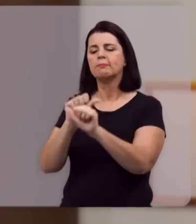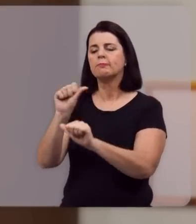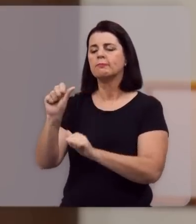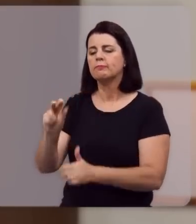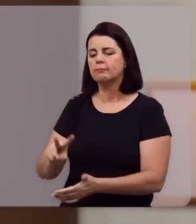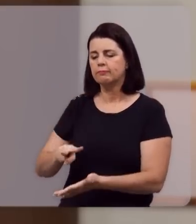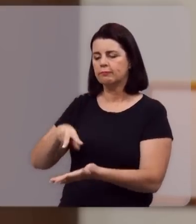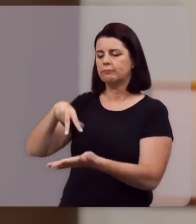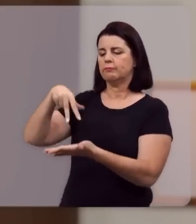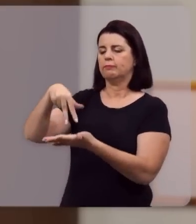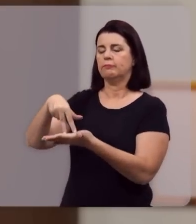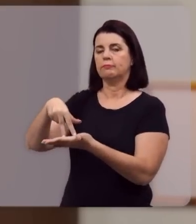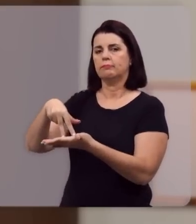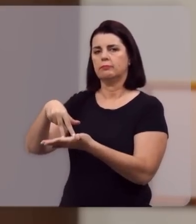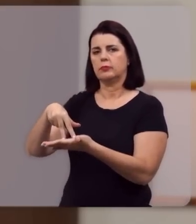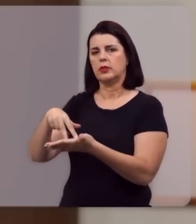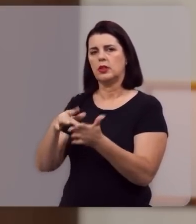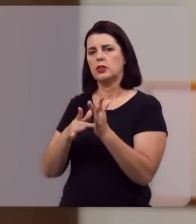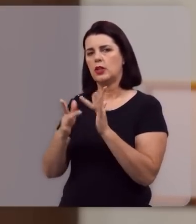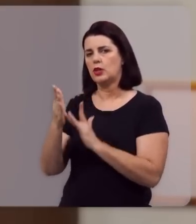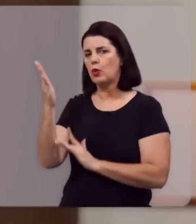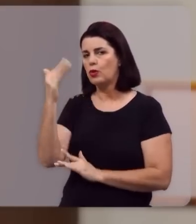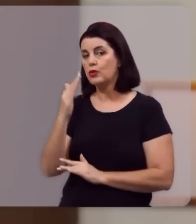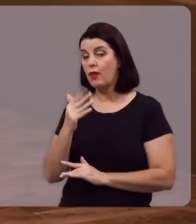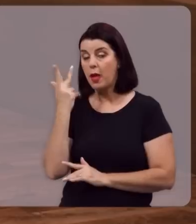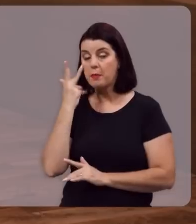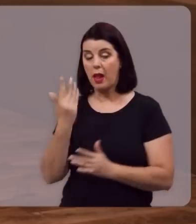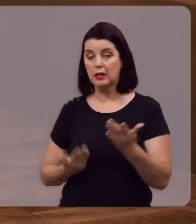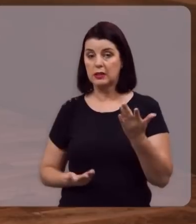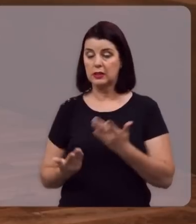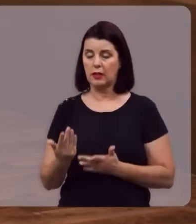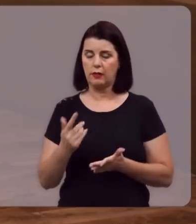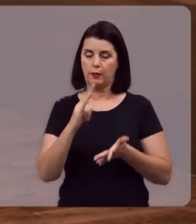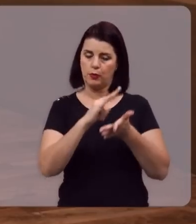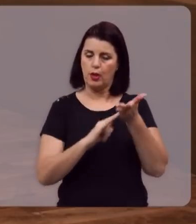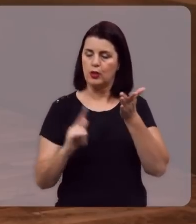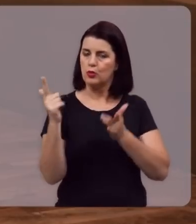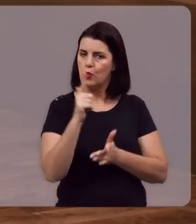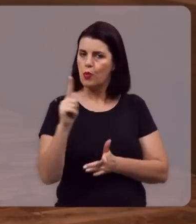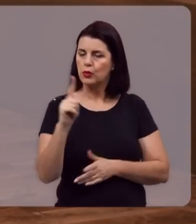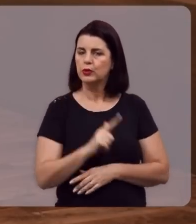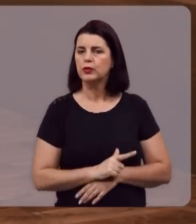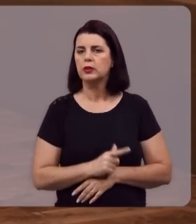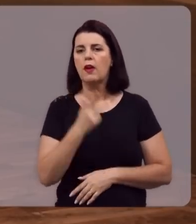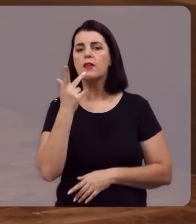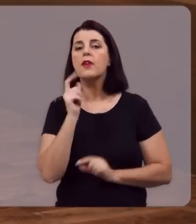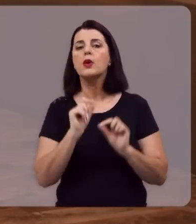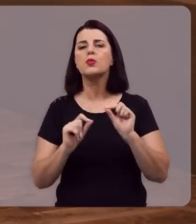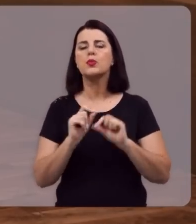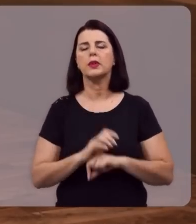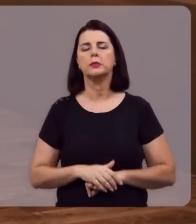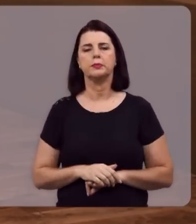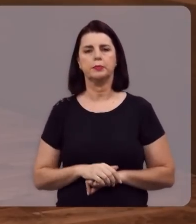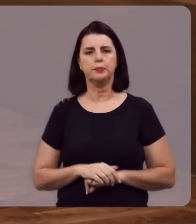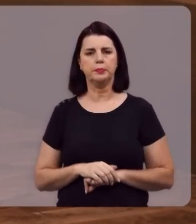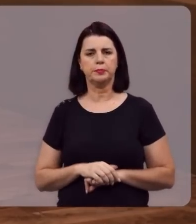restaurava. Ele veio para servir. Mas o texto prossegue e diz